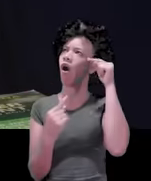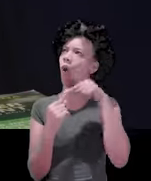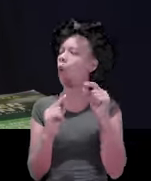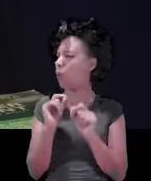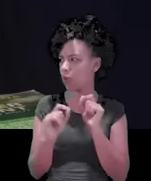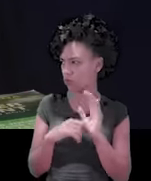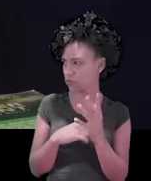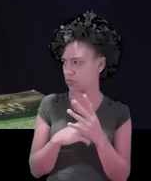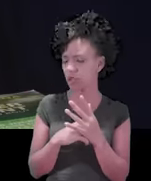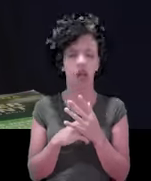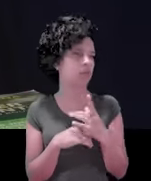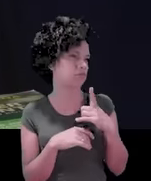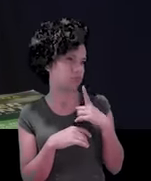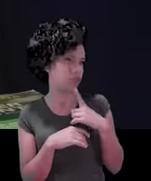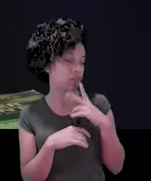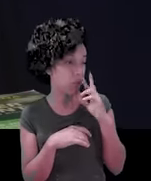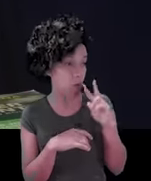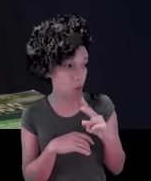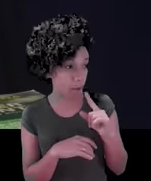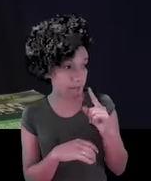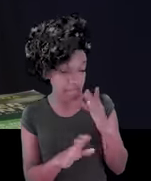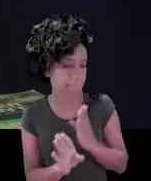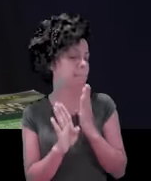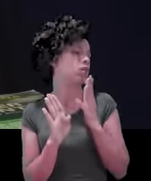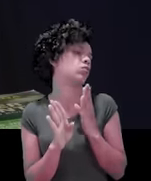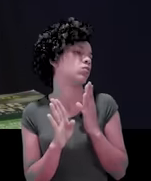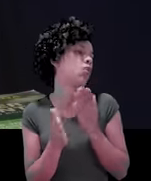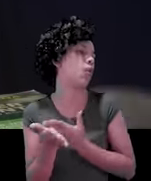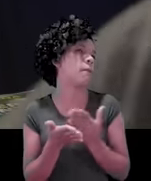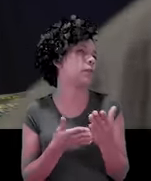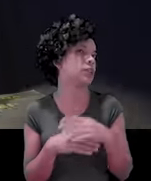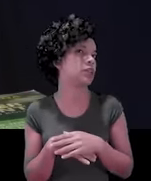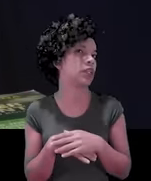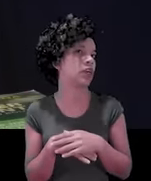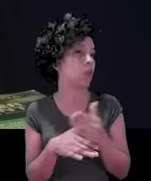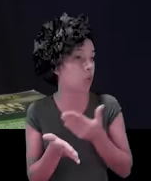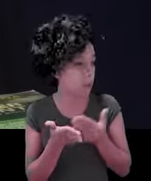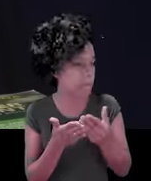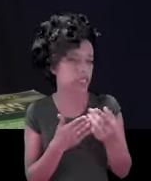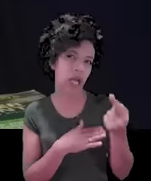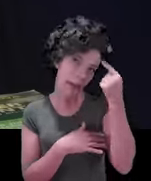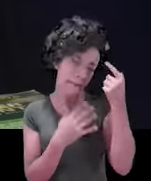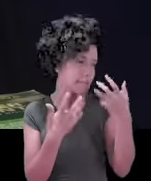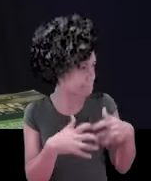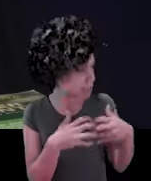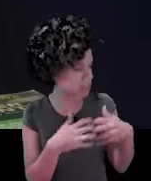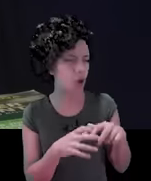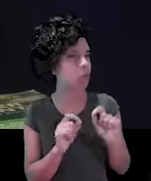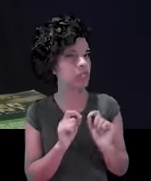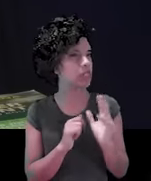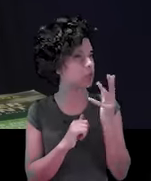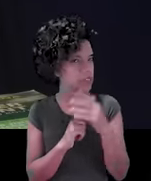cabeça não confia lá em cima legging gera matar mente ele foi quando eu costumo dizer que eu vou começar a começar de ver um negócio que